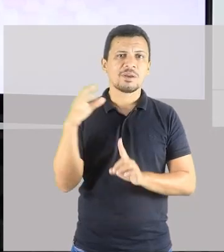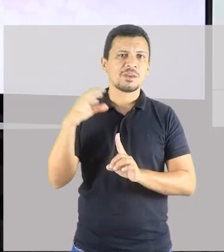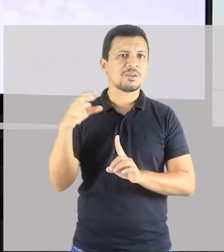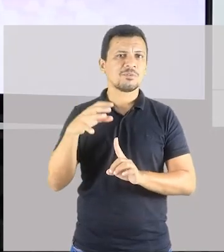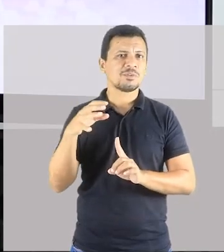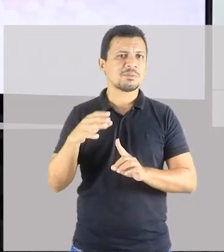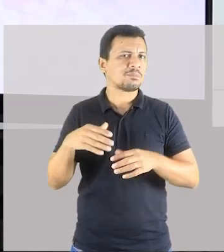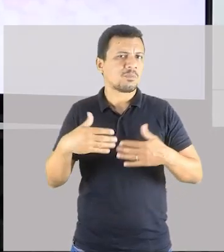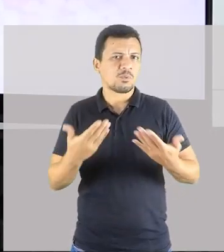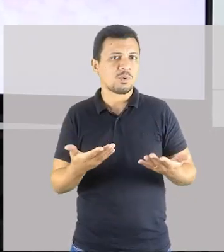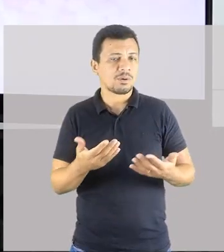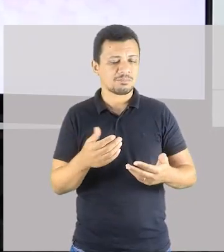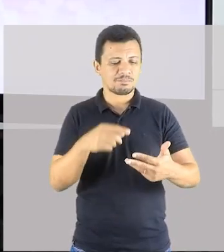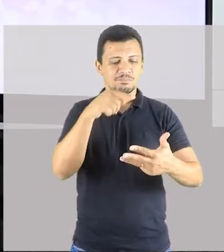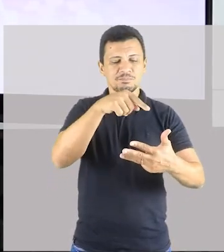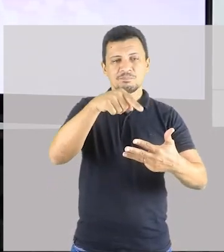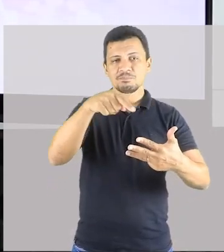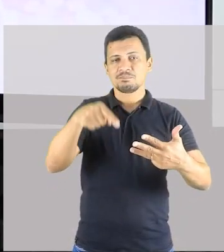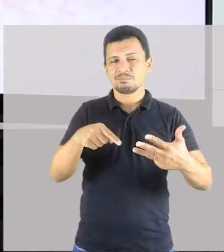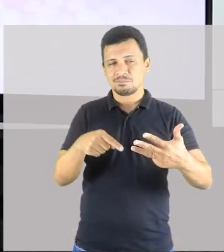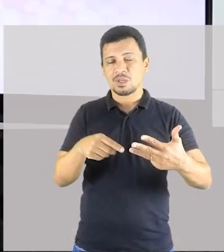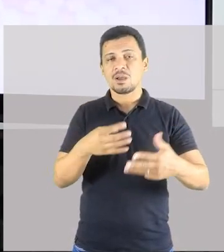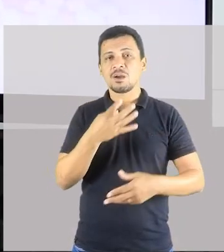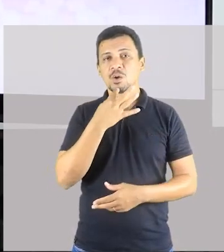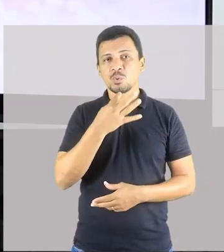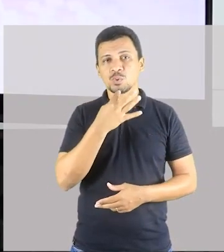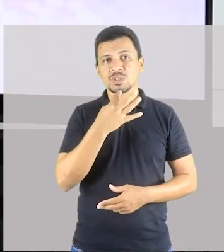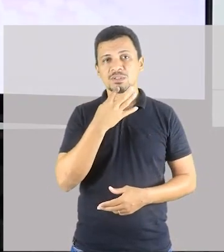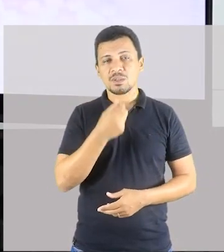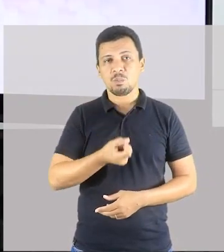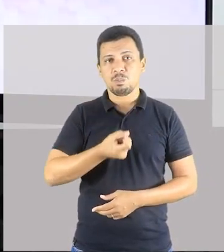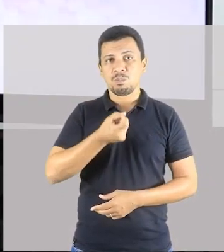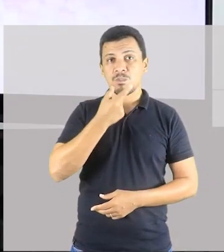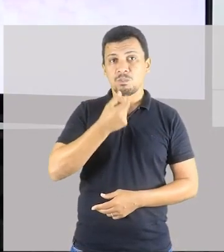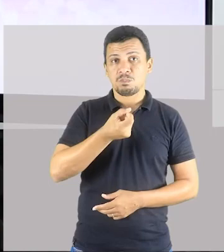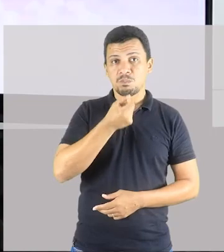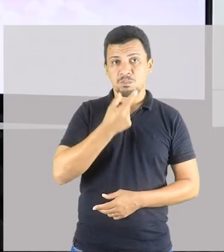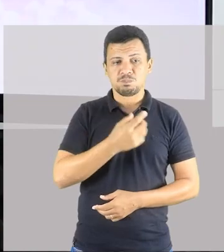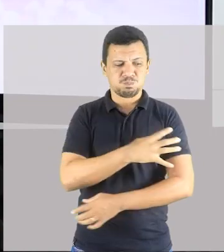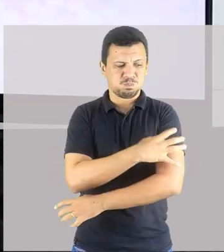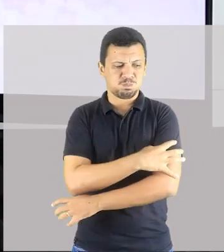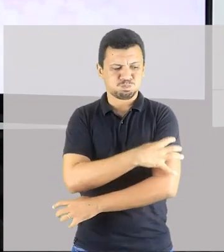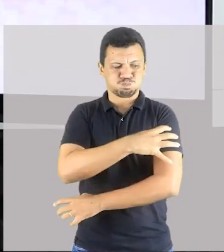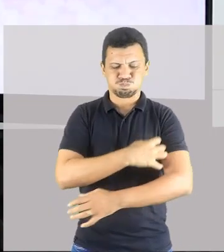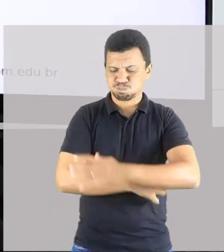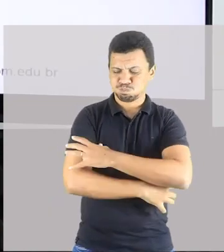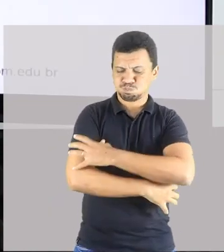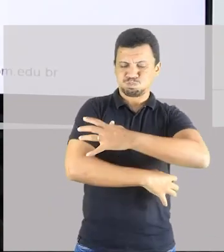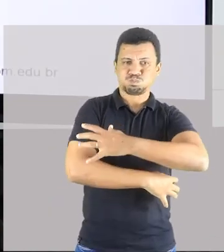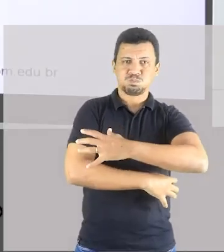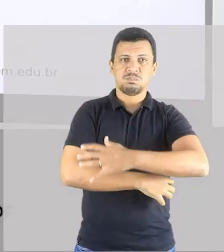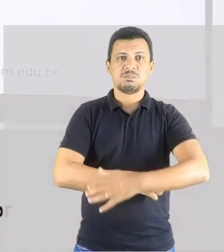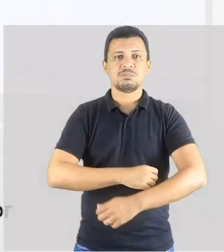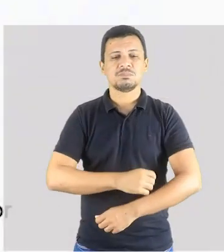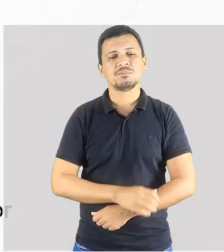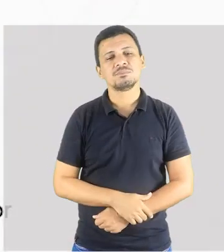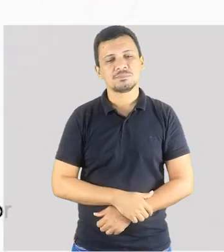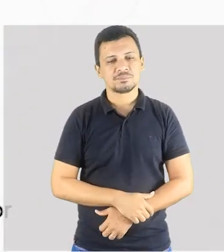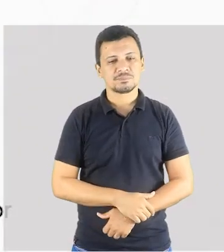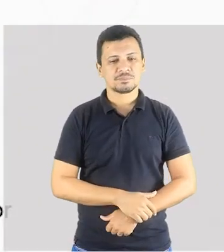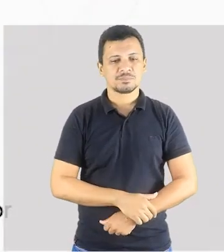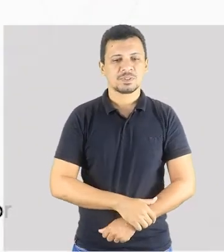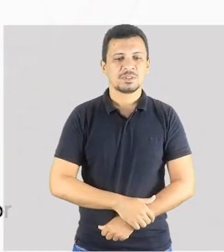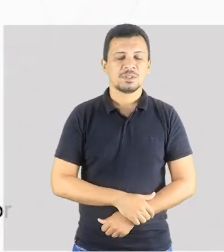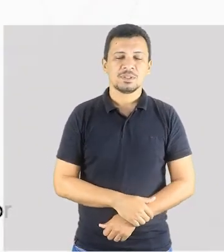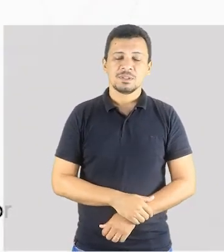seguindo essa linha para a gente conhecer um pouco mais sobre esteroides anabolizantes, beleza? E aí,